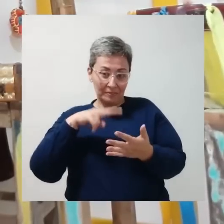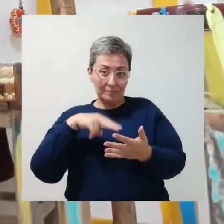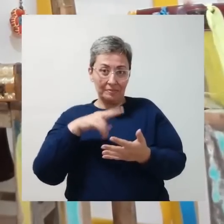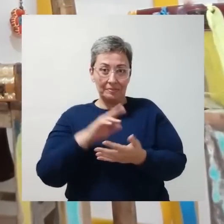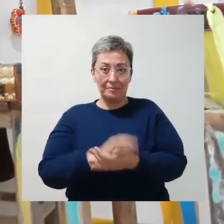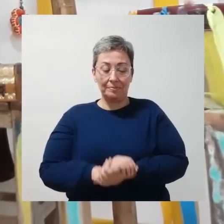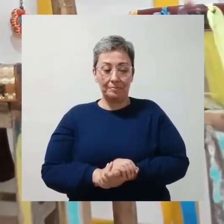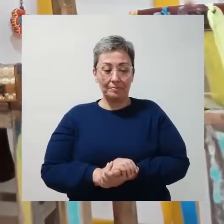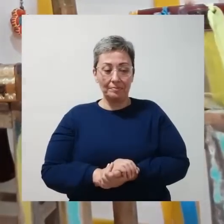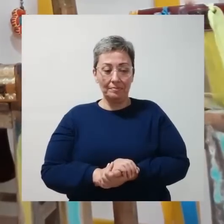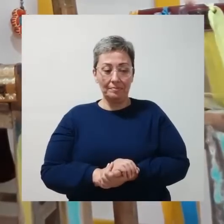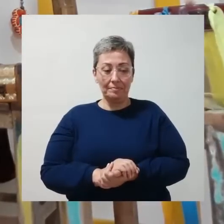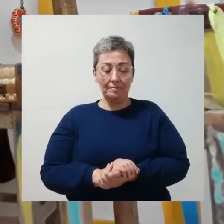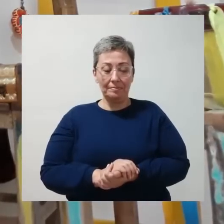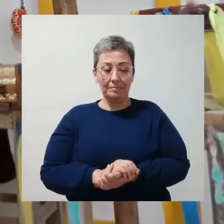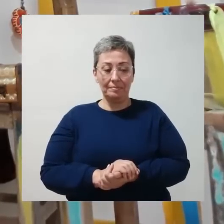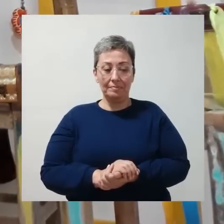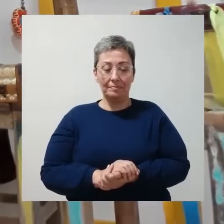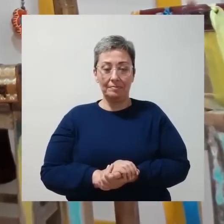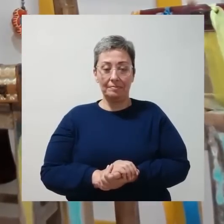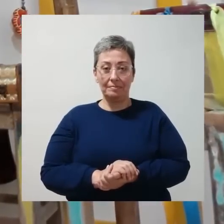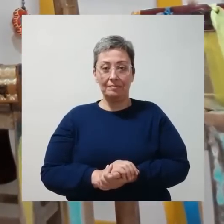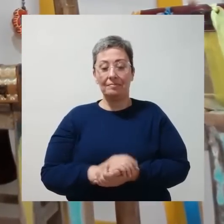Vamos ler.